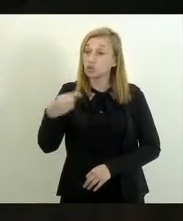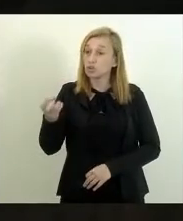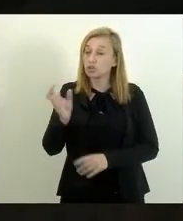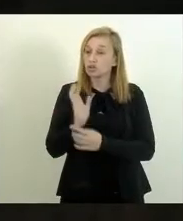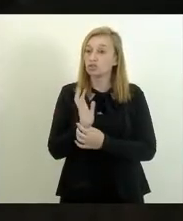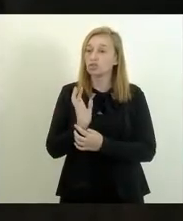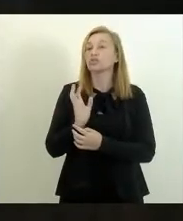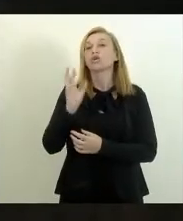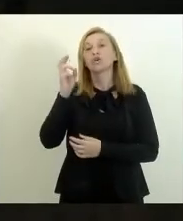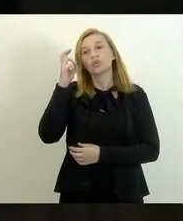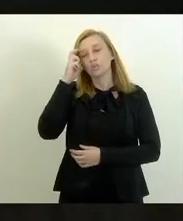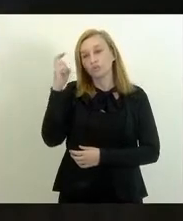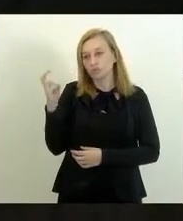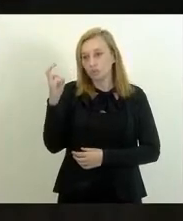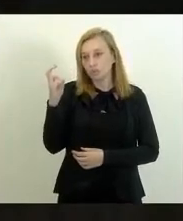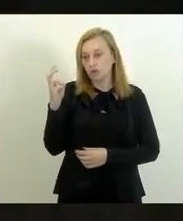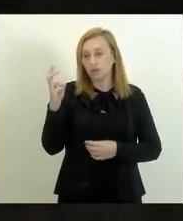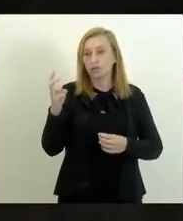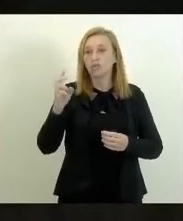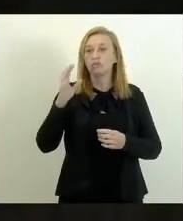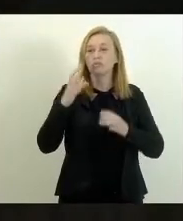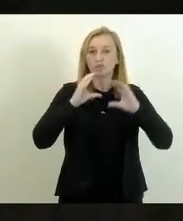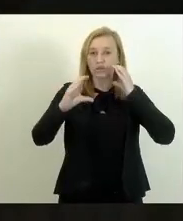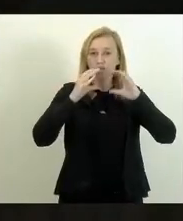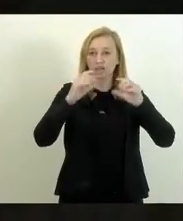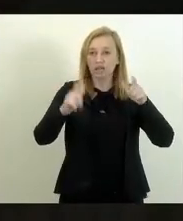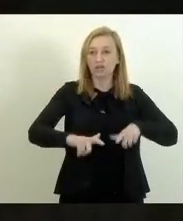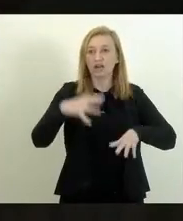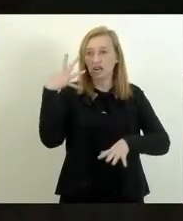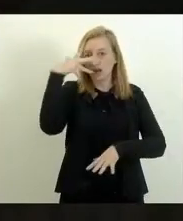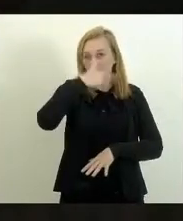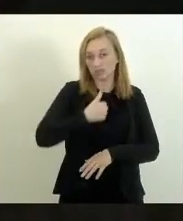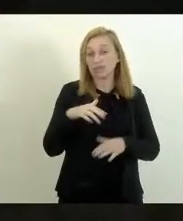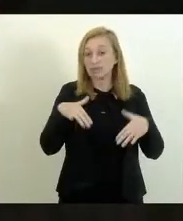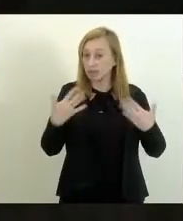cultura, música, teatro, naquele espaço belíssimo. Então,